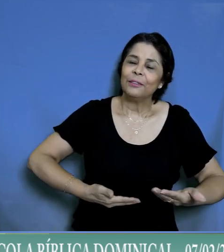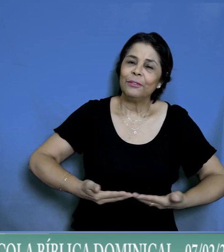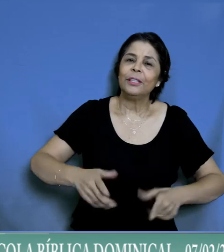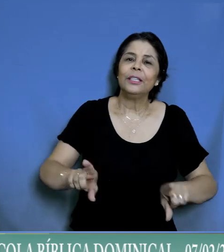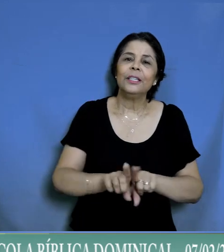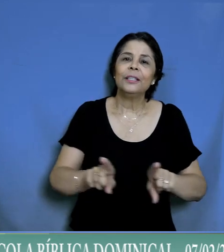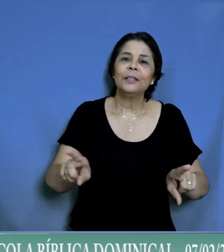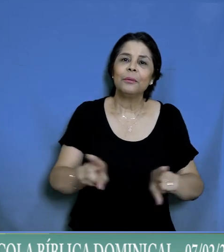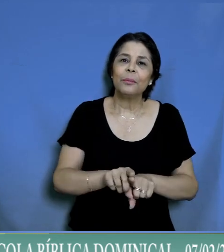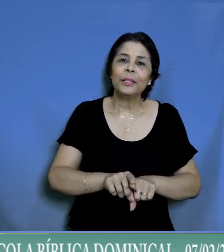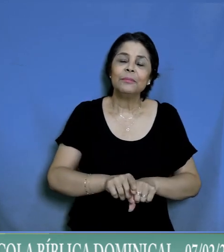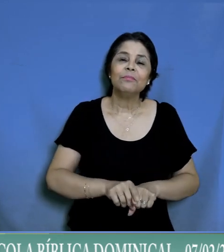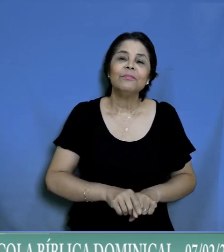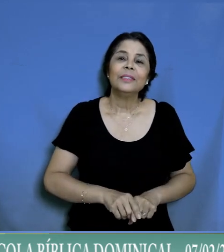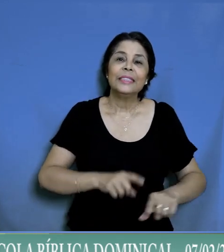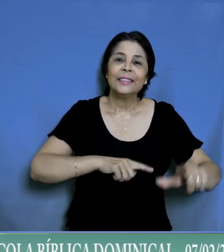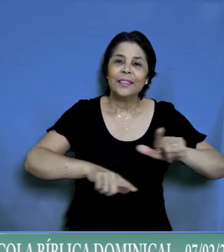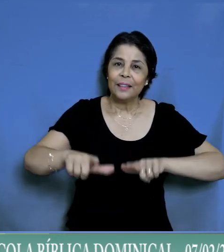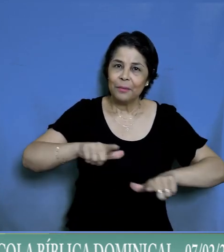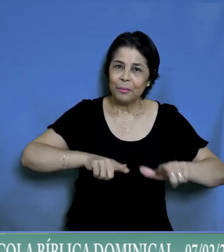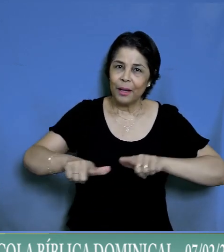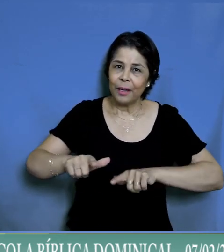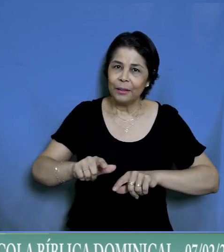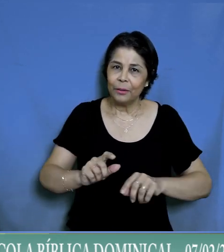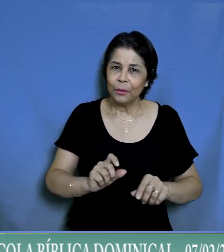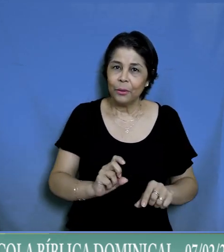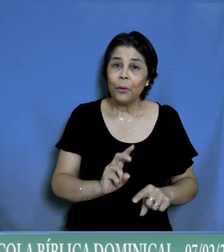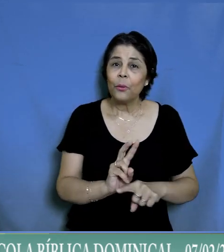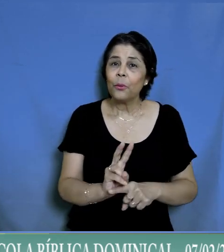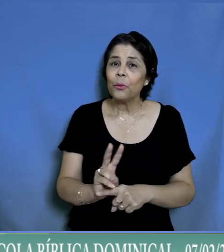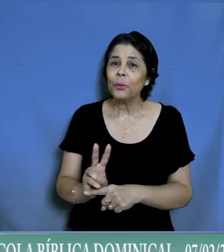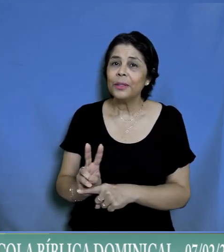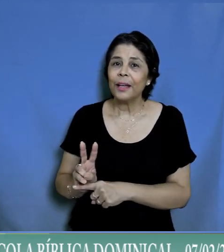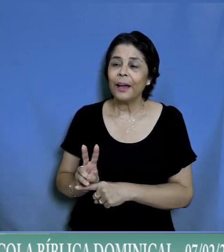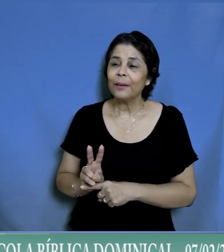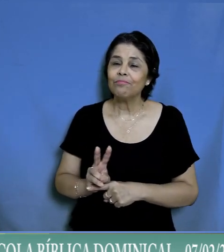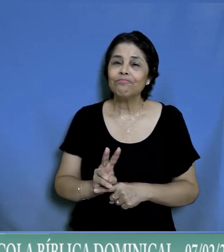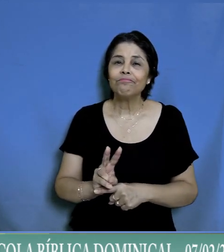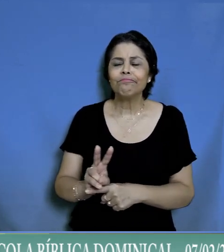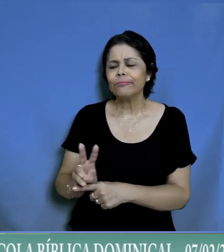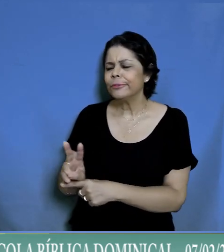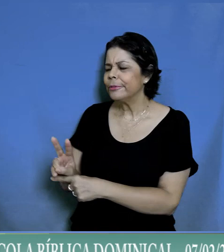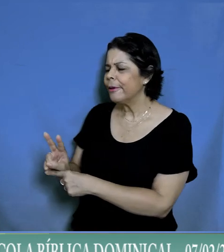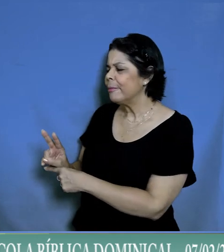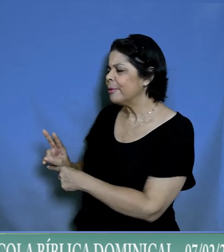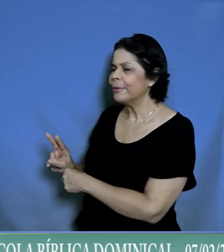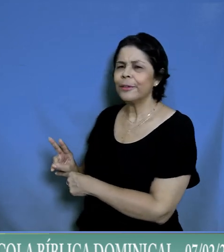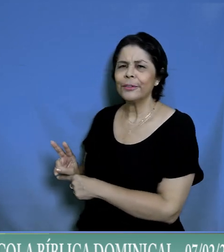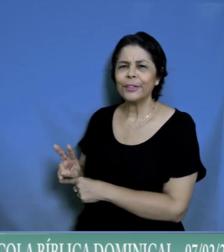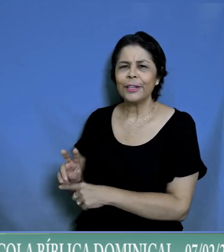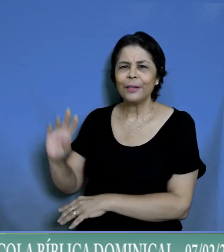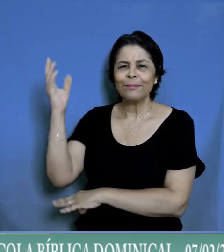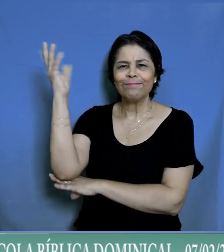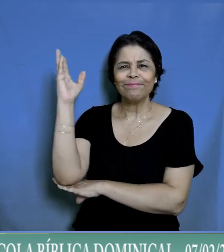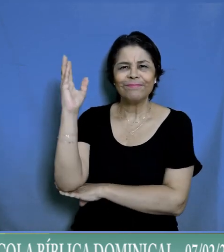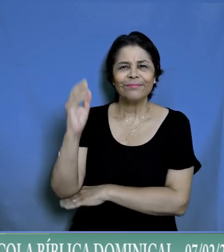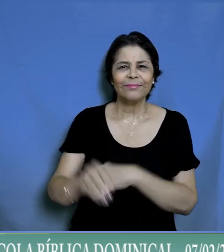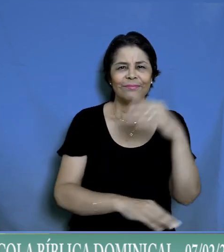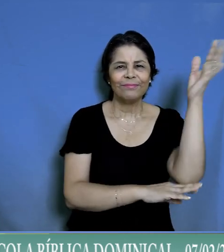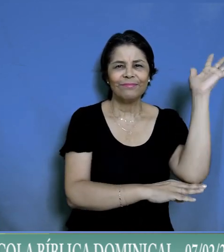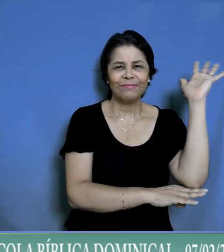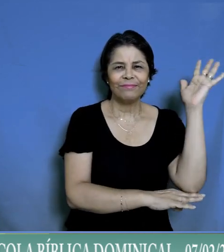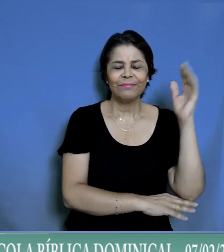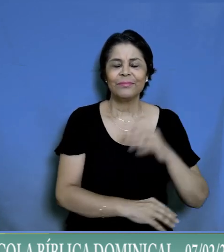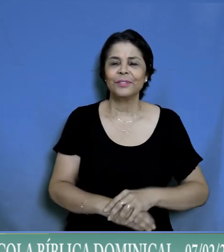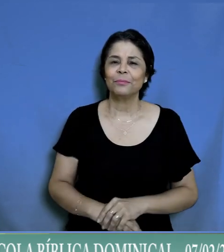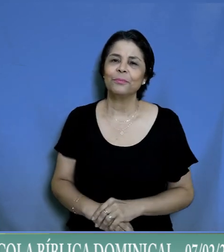você tenha com que investir. A grande questão da Idade Média, um pouquinho antes da Idade Média, é que os cristãos